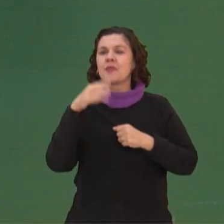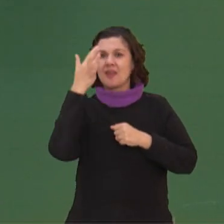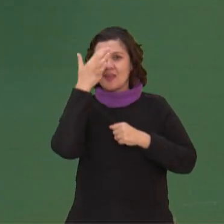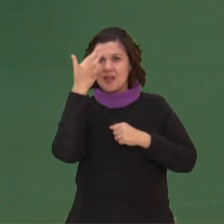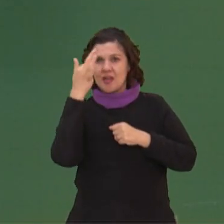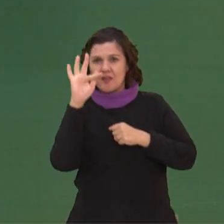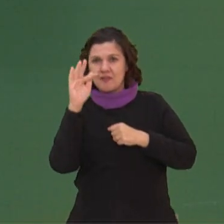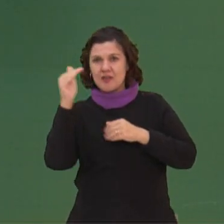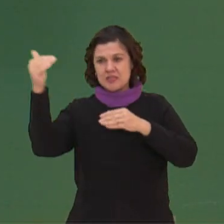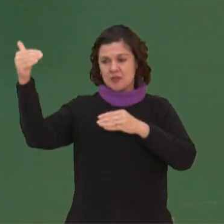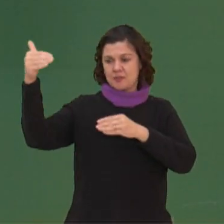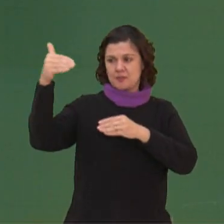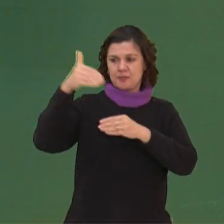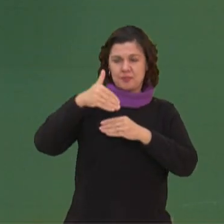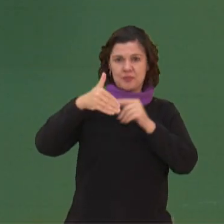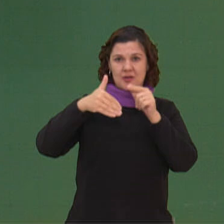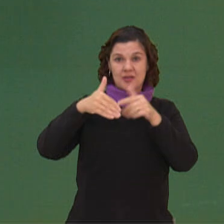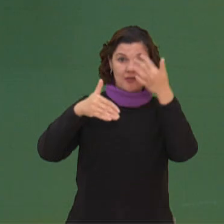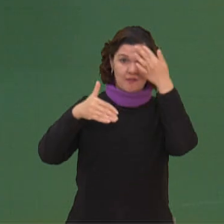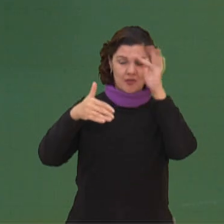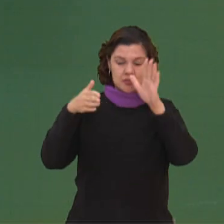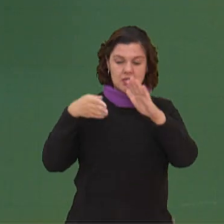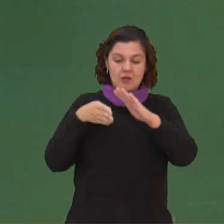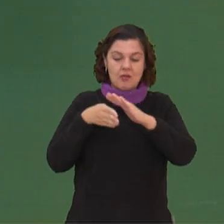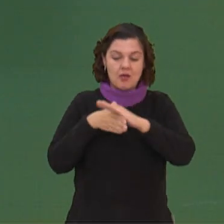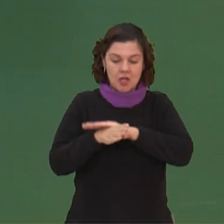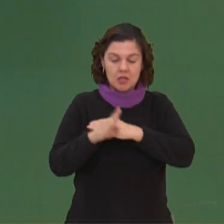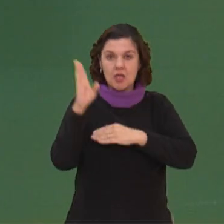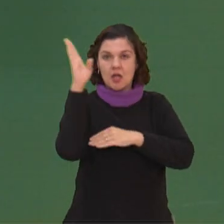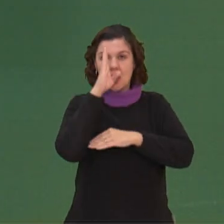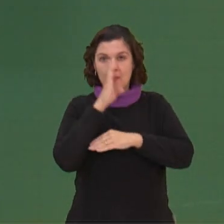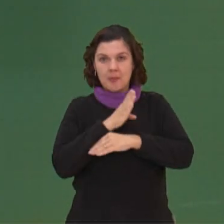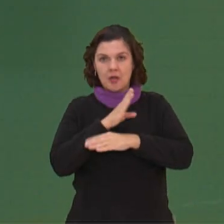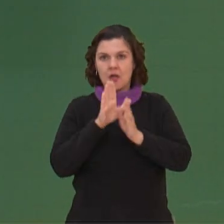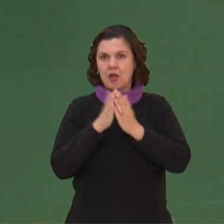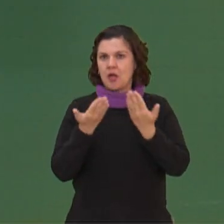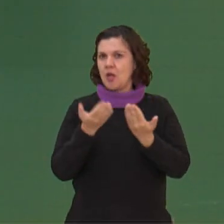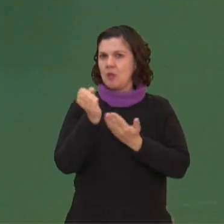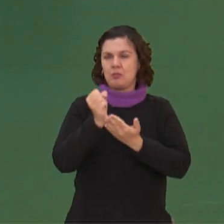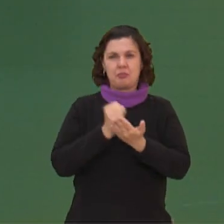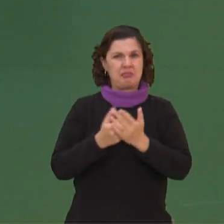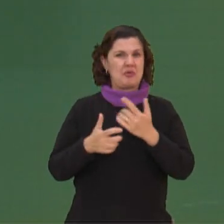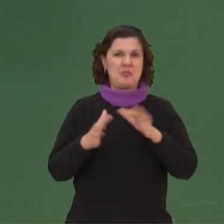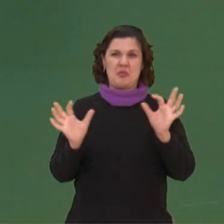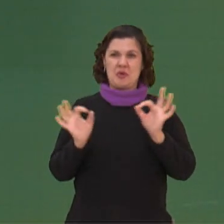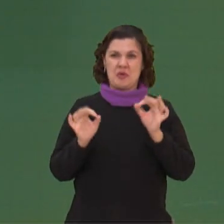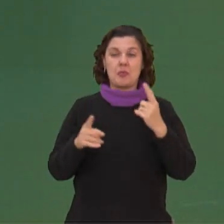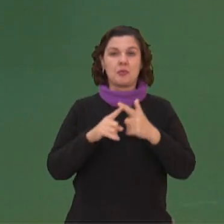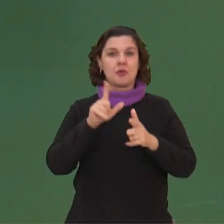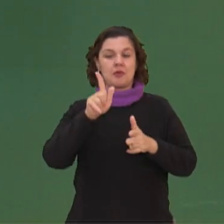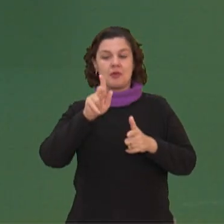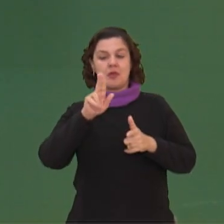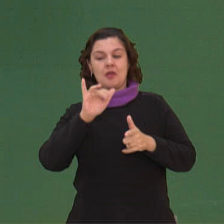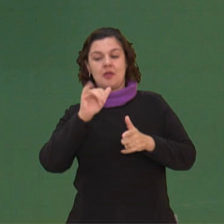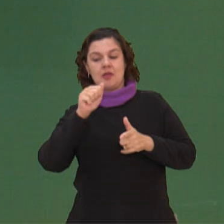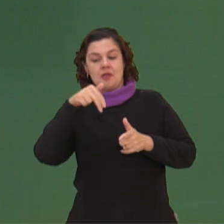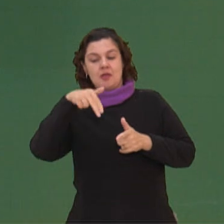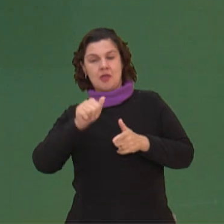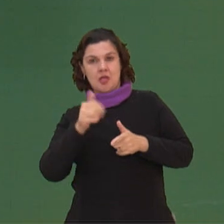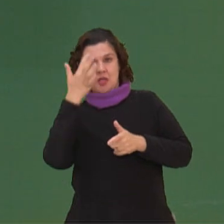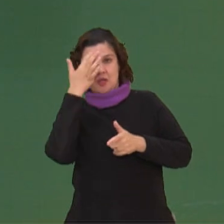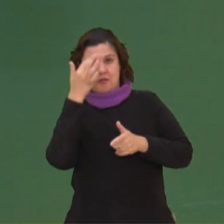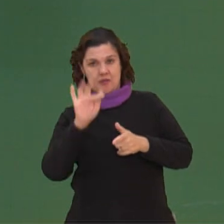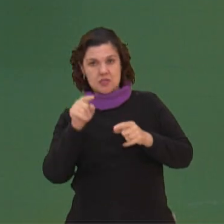franceses entrarão no Brasil sem nenhum problema, porque tem a Guiana Francesa, é só atravessar